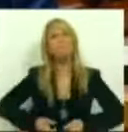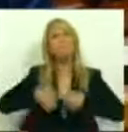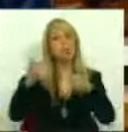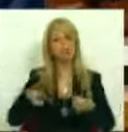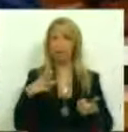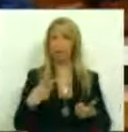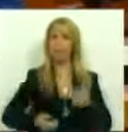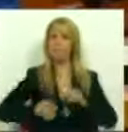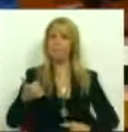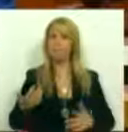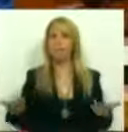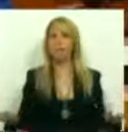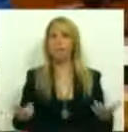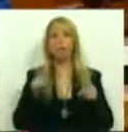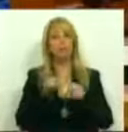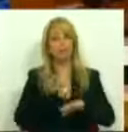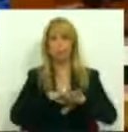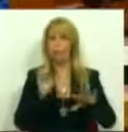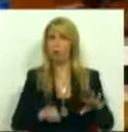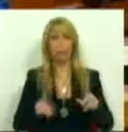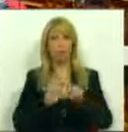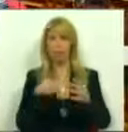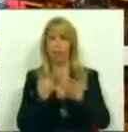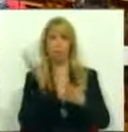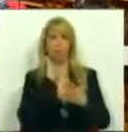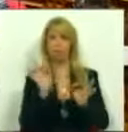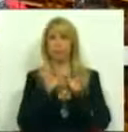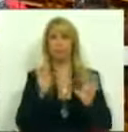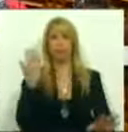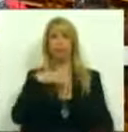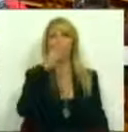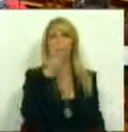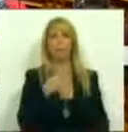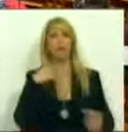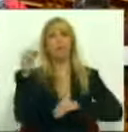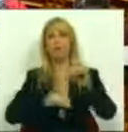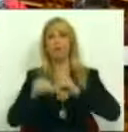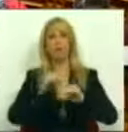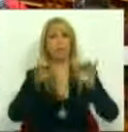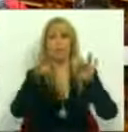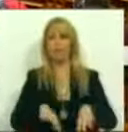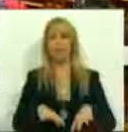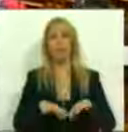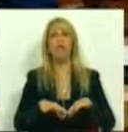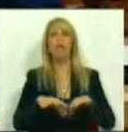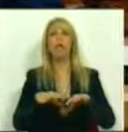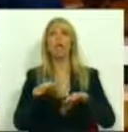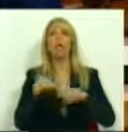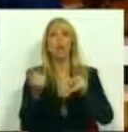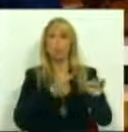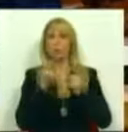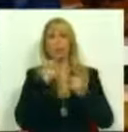nesse sentido, não vamos sujeitar, como era nossa prerrogativa, a votação no final do debate. Vamos